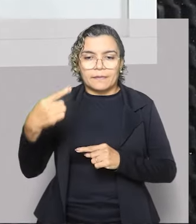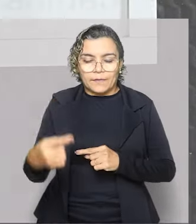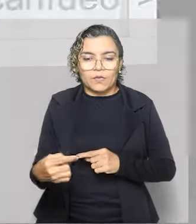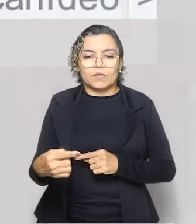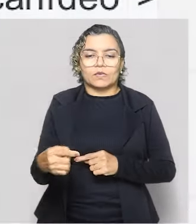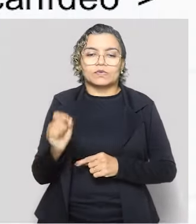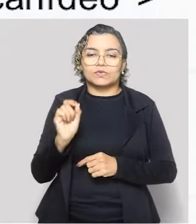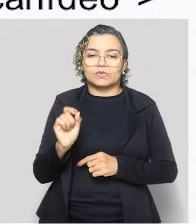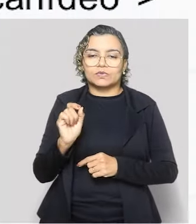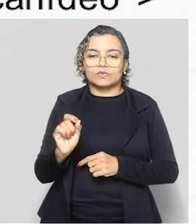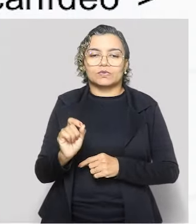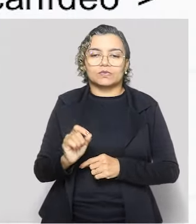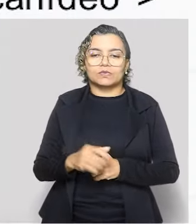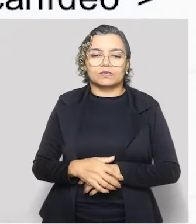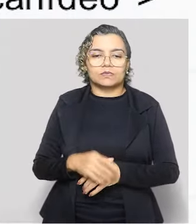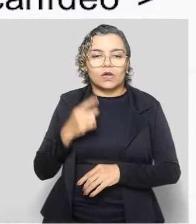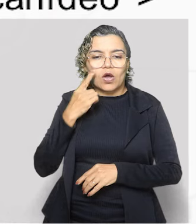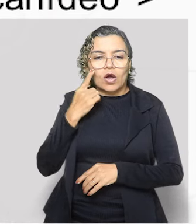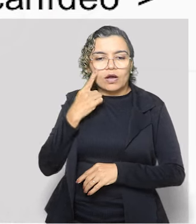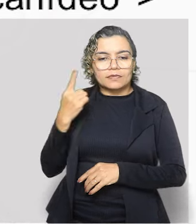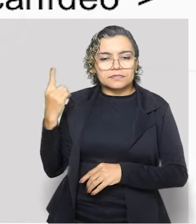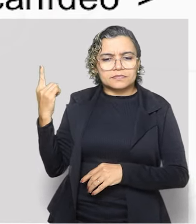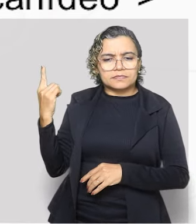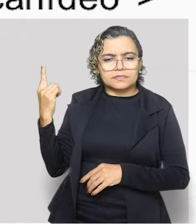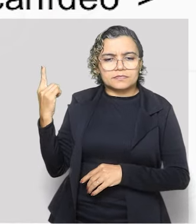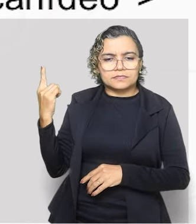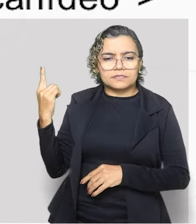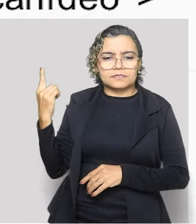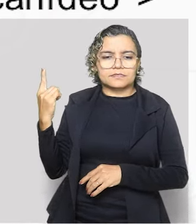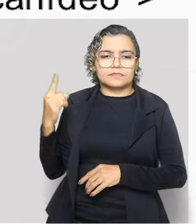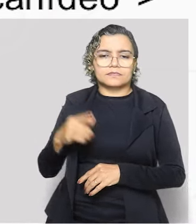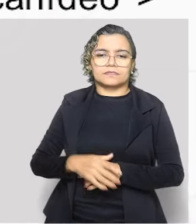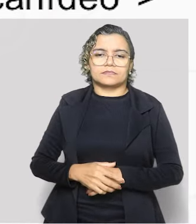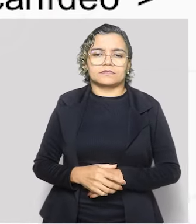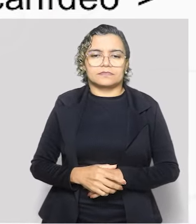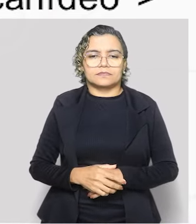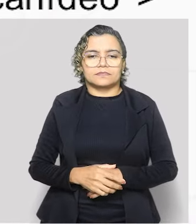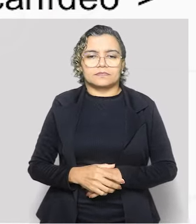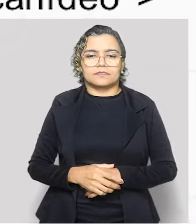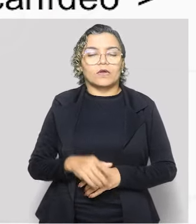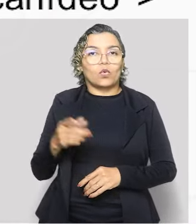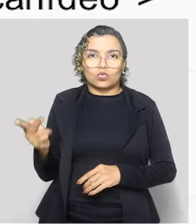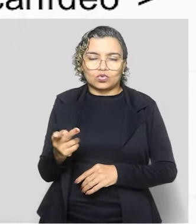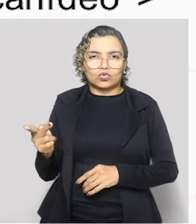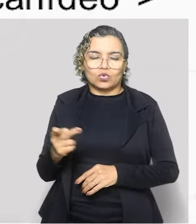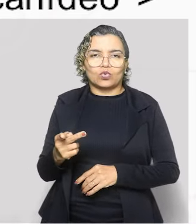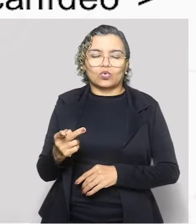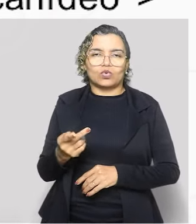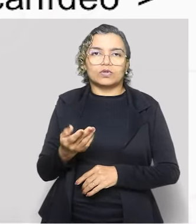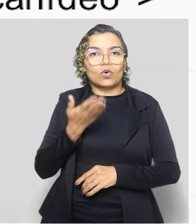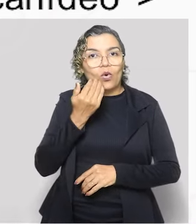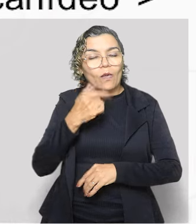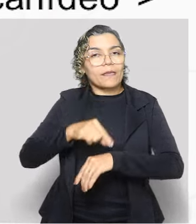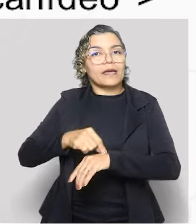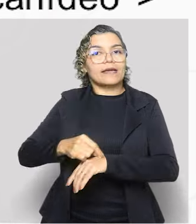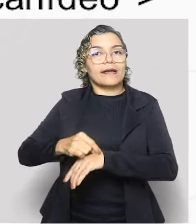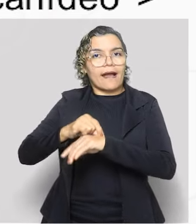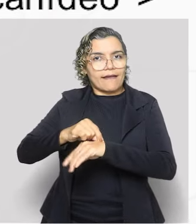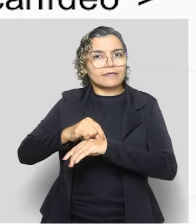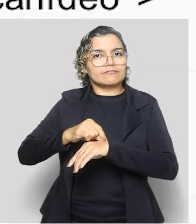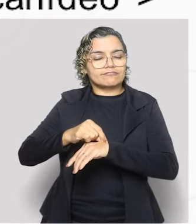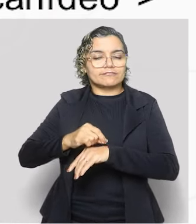classe naquele nosso re F né então do C foi pro o os dois são carnívoros pertencem à mesma ordem Tá